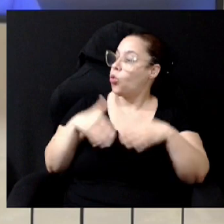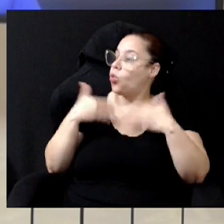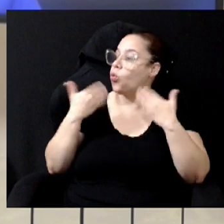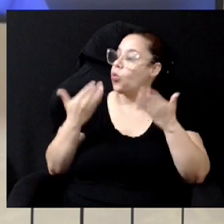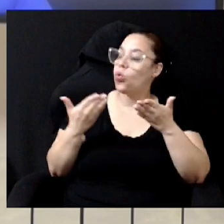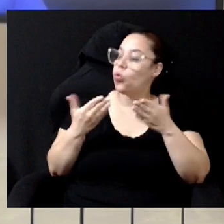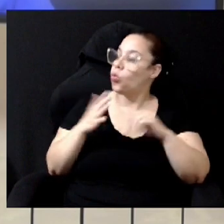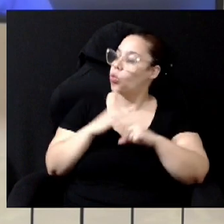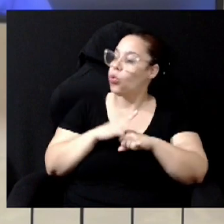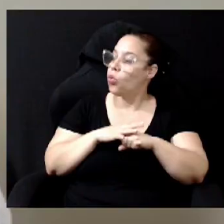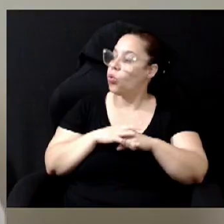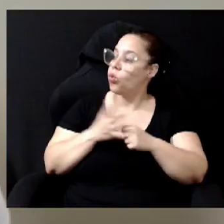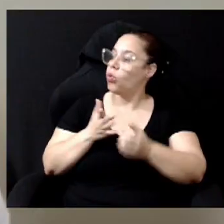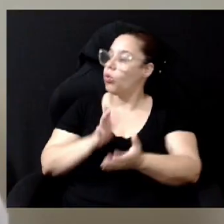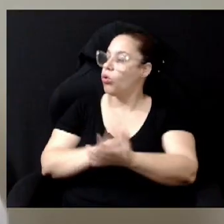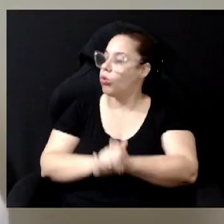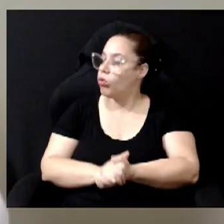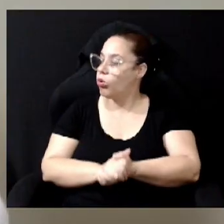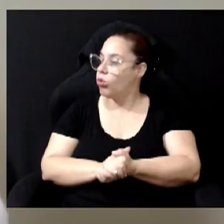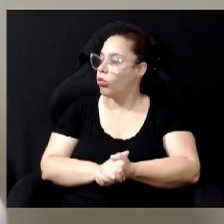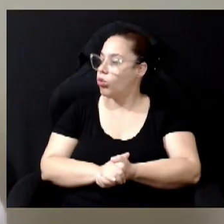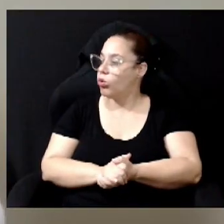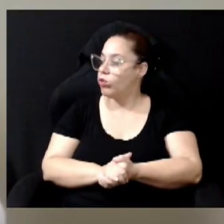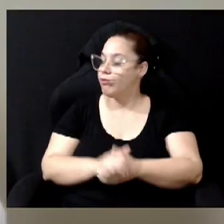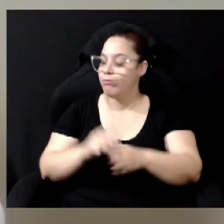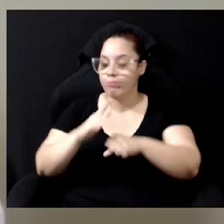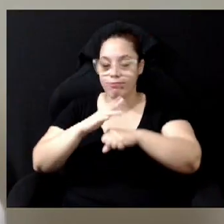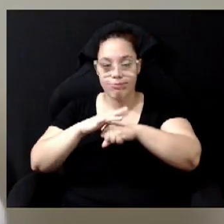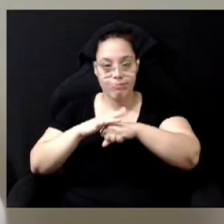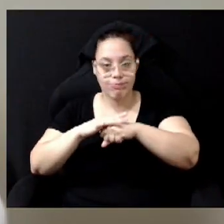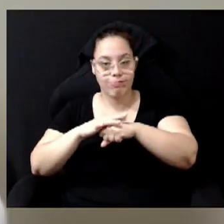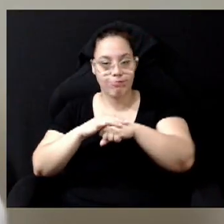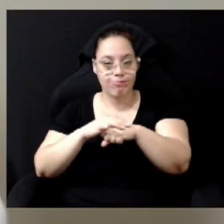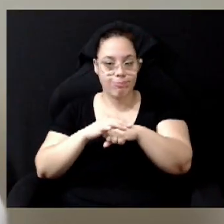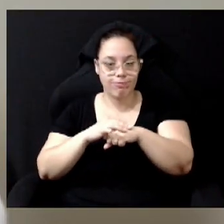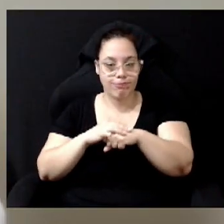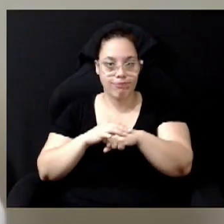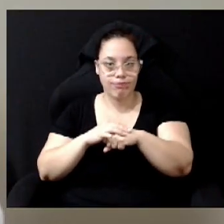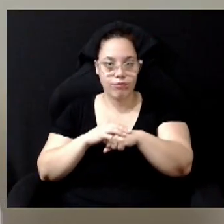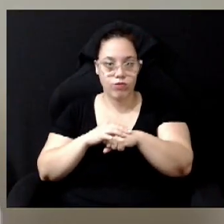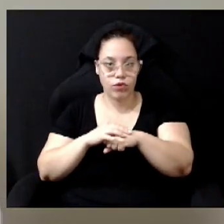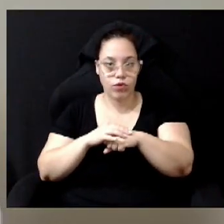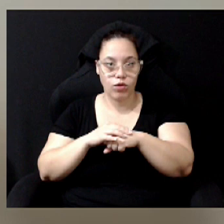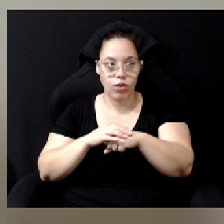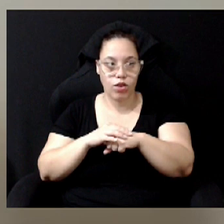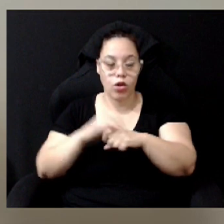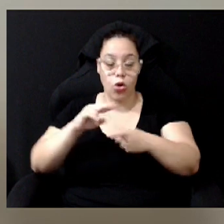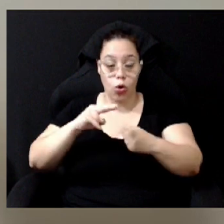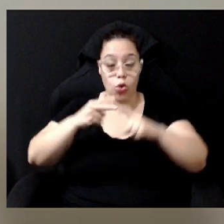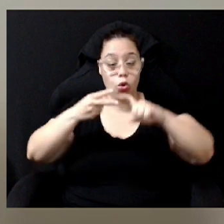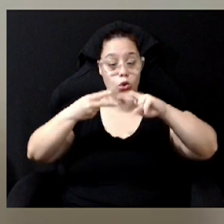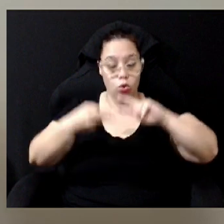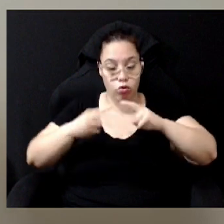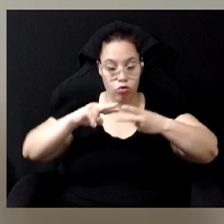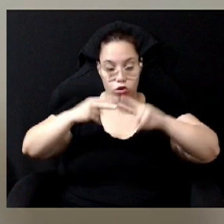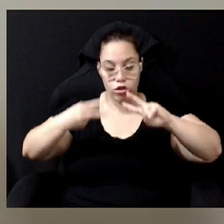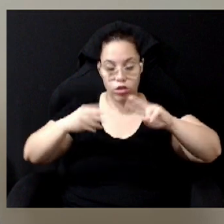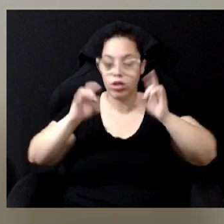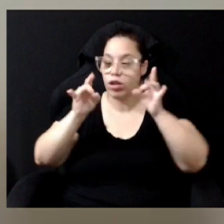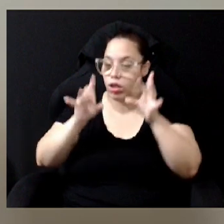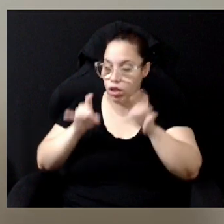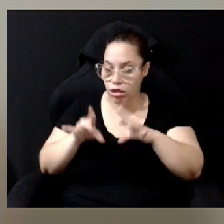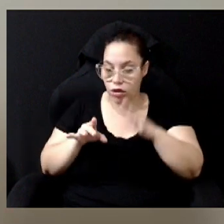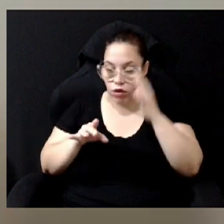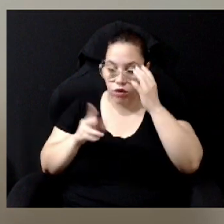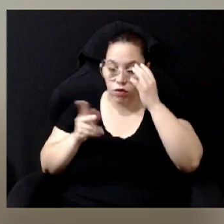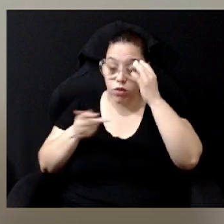doença? Essa doença, ela tem causas congênitas, mas dessa especificamente que nós estamos